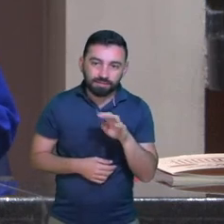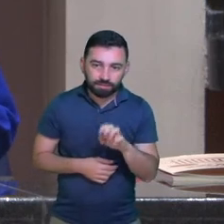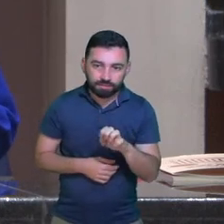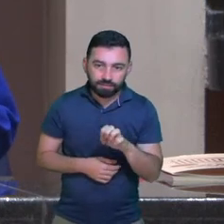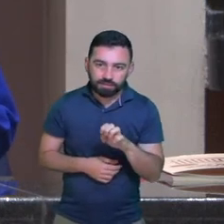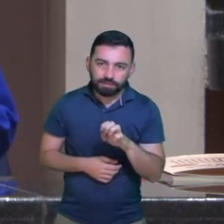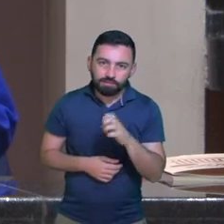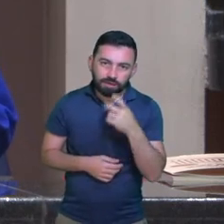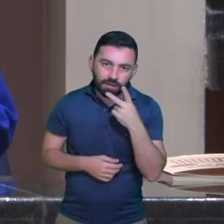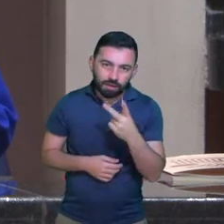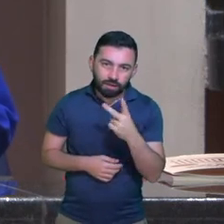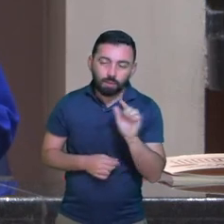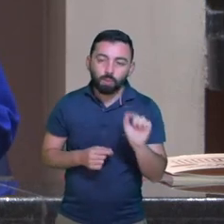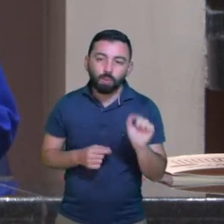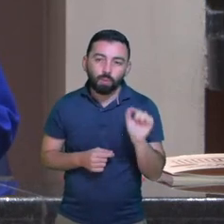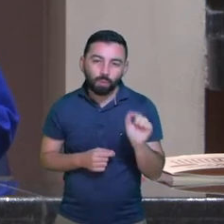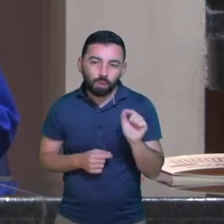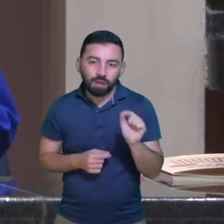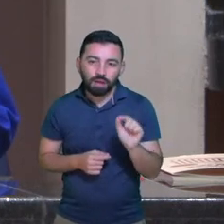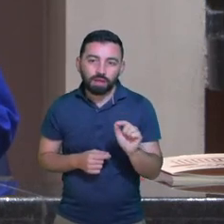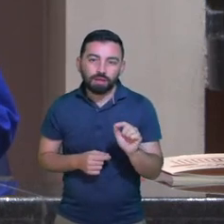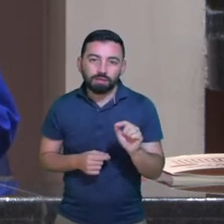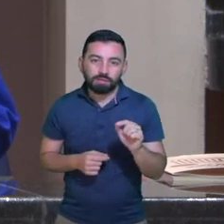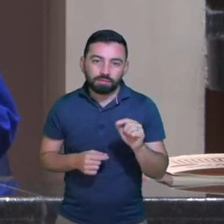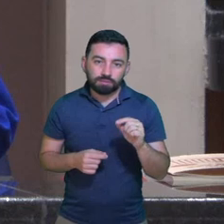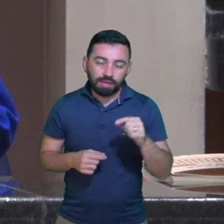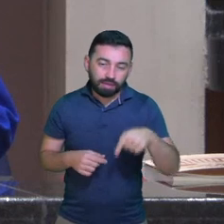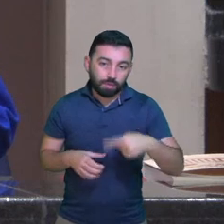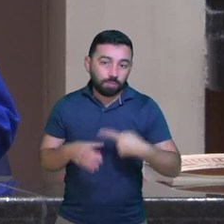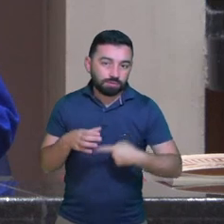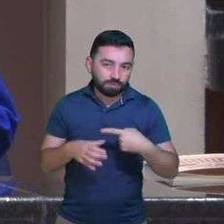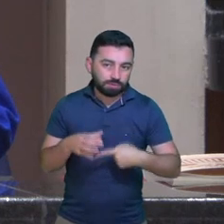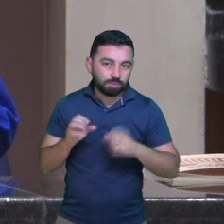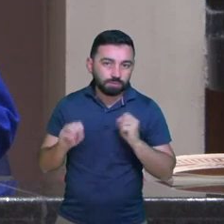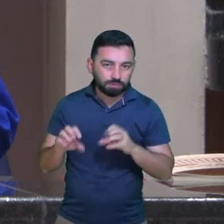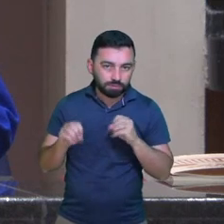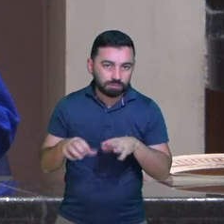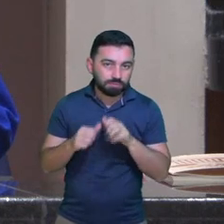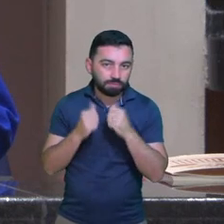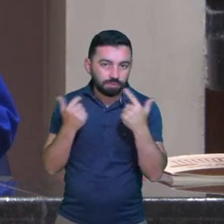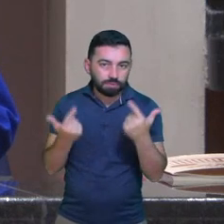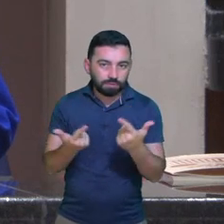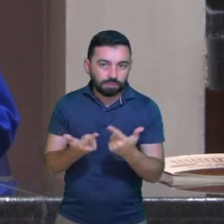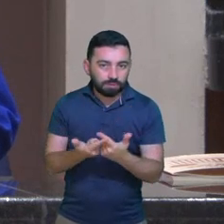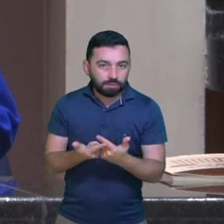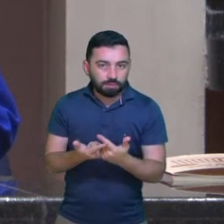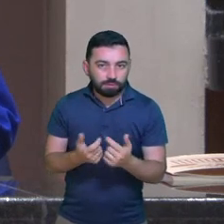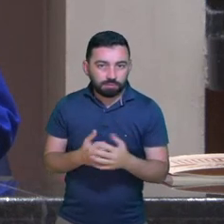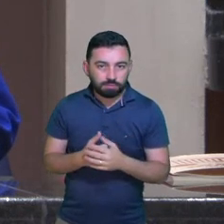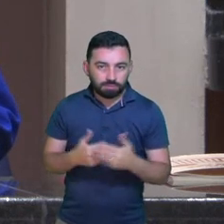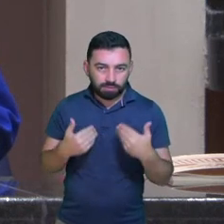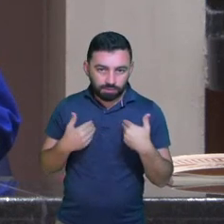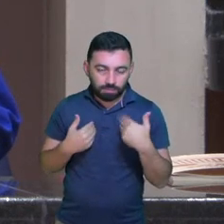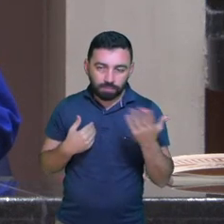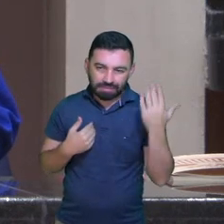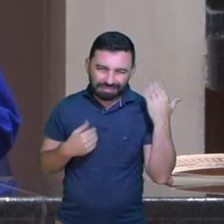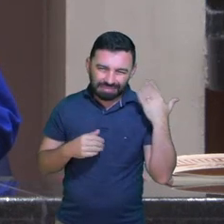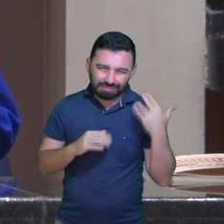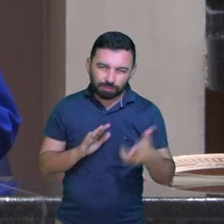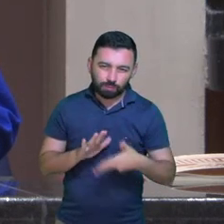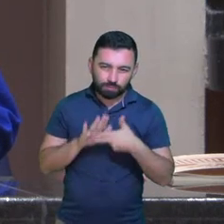dizer um pouquinho o que que é o trabalho desta comissão de educação da Assembleia quando eu assumi